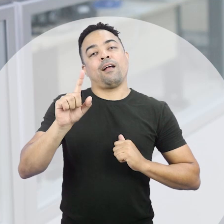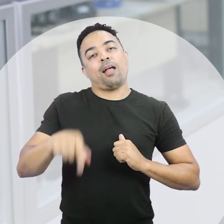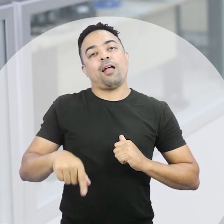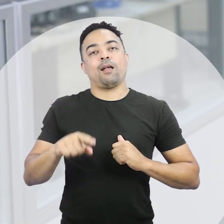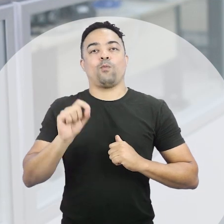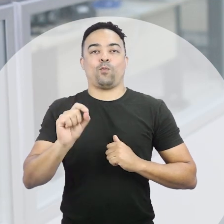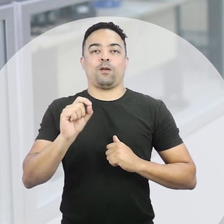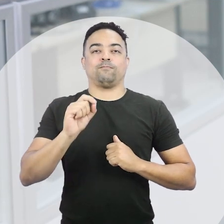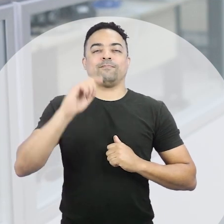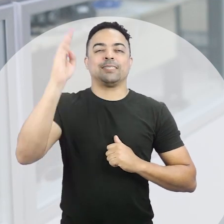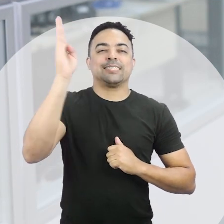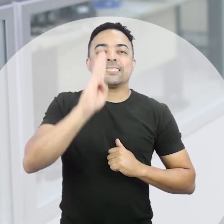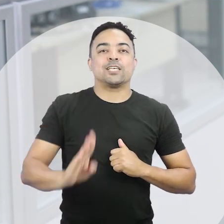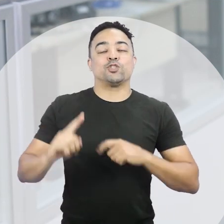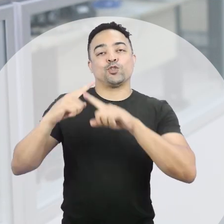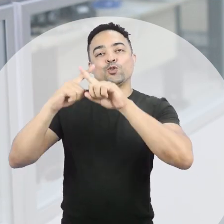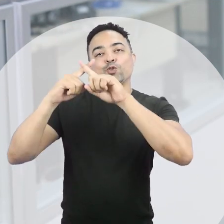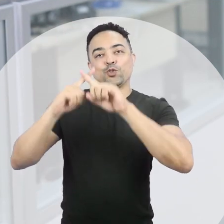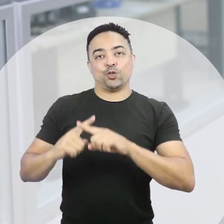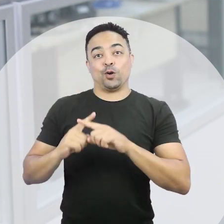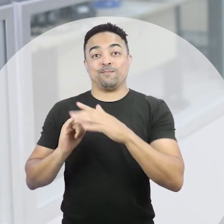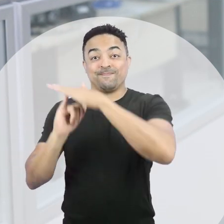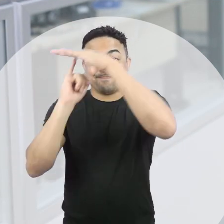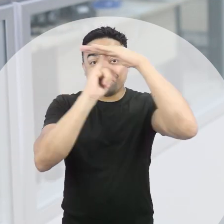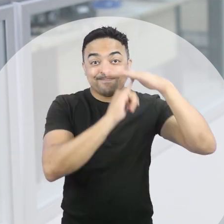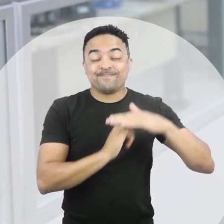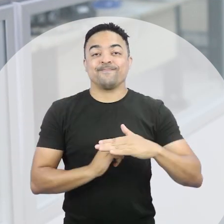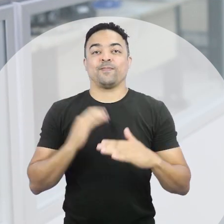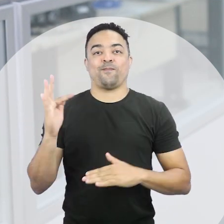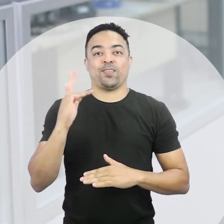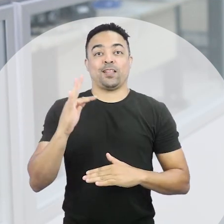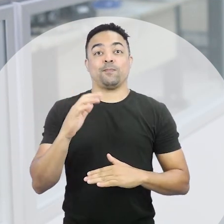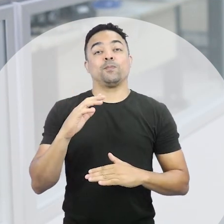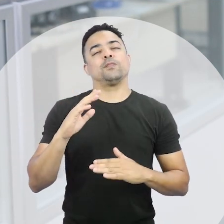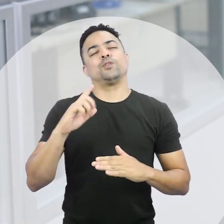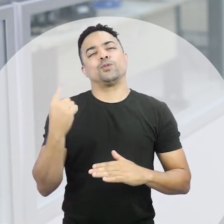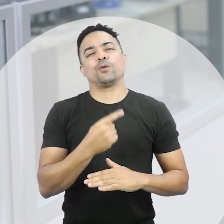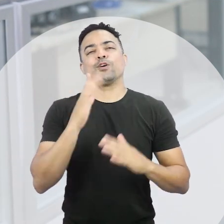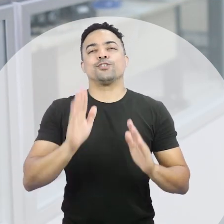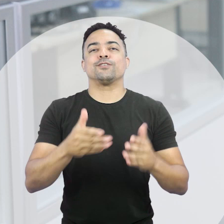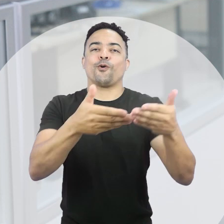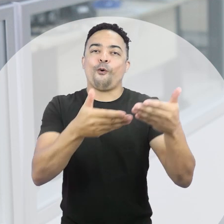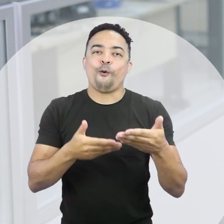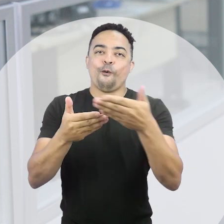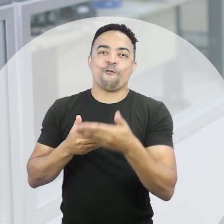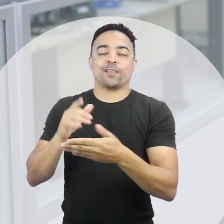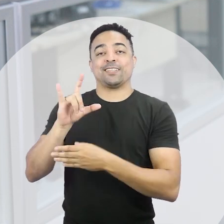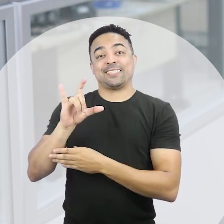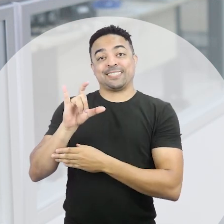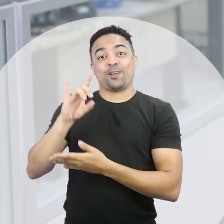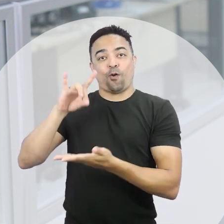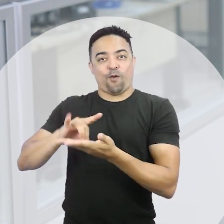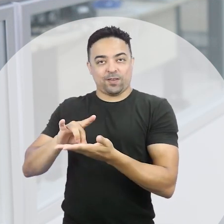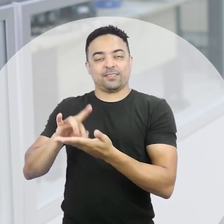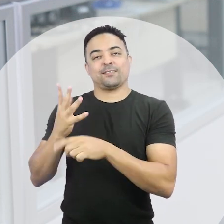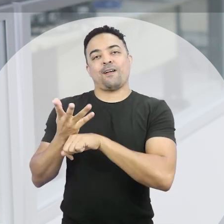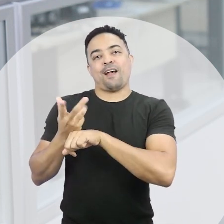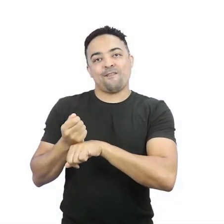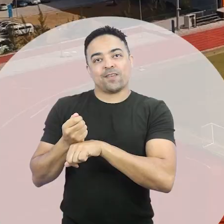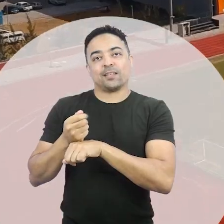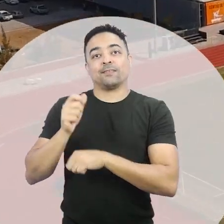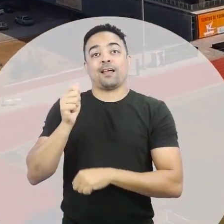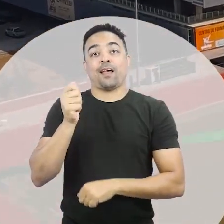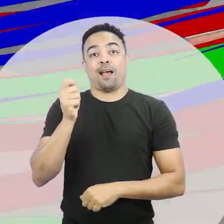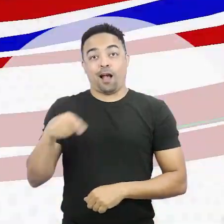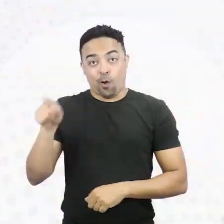vem aí a etapa nacional dos jogos das instituições Federais e a gente já te convida para seguir o Instagram oficial do